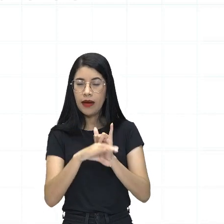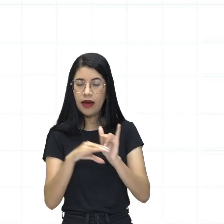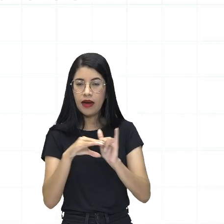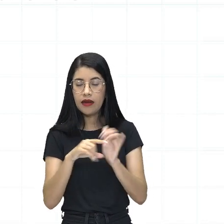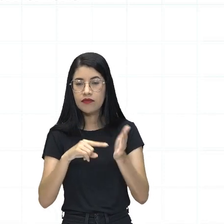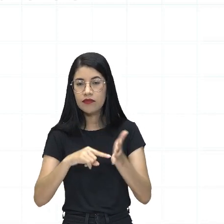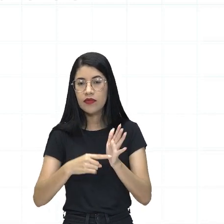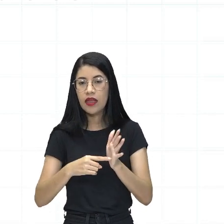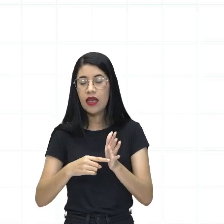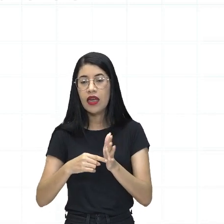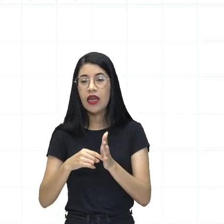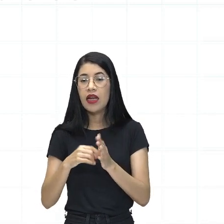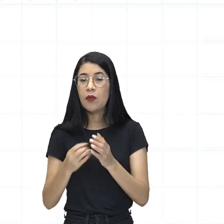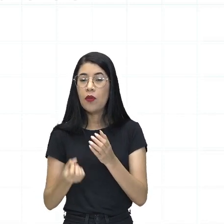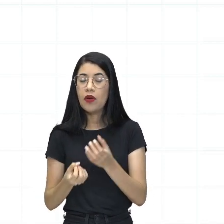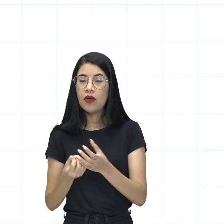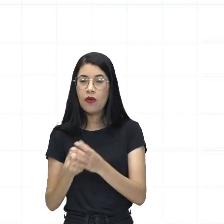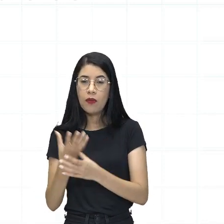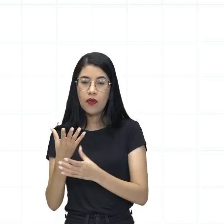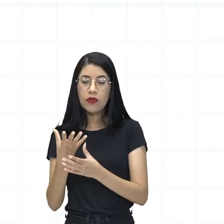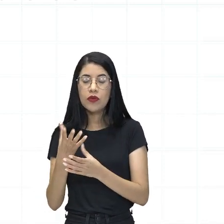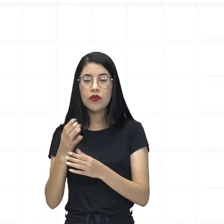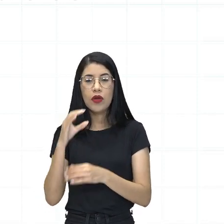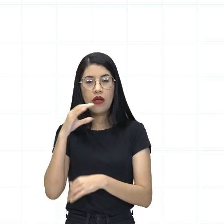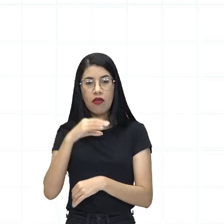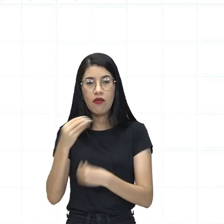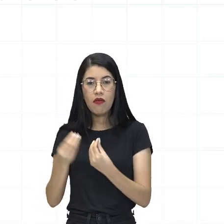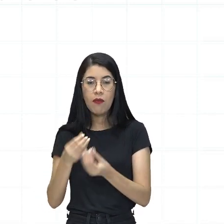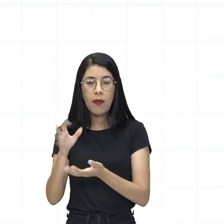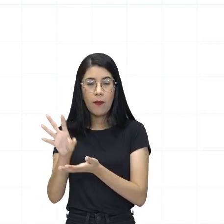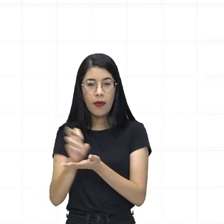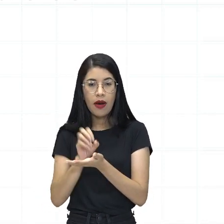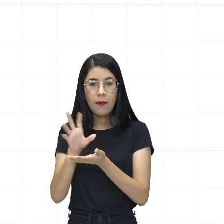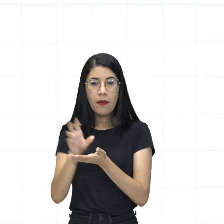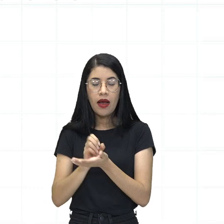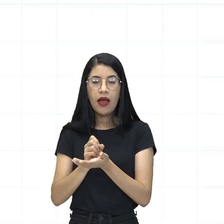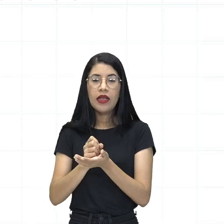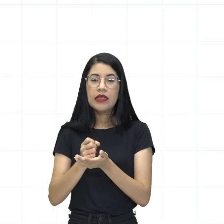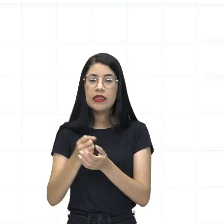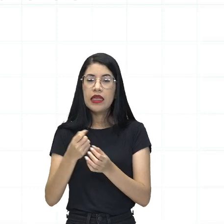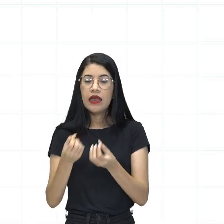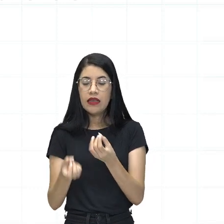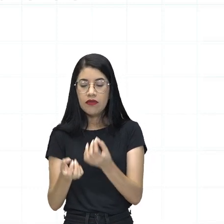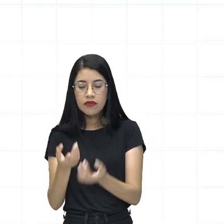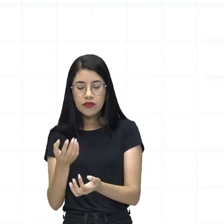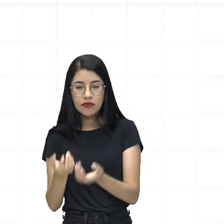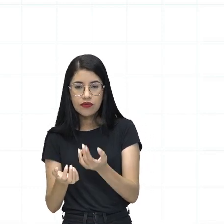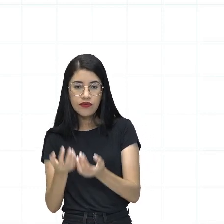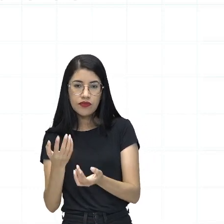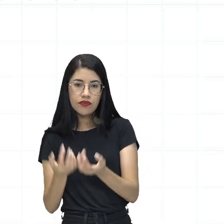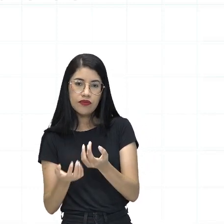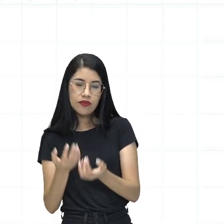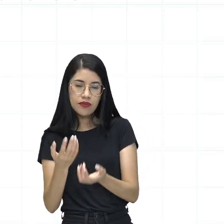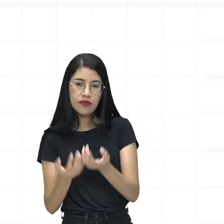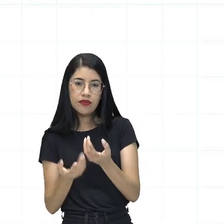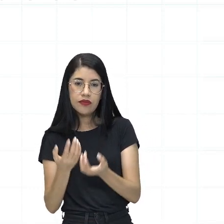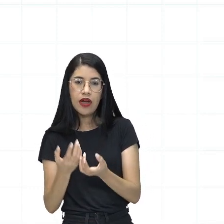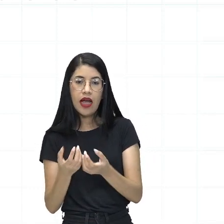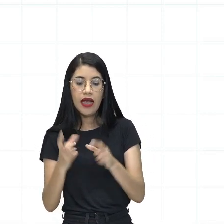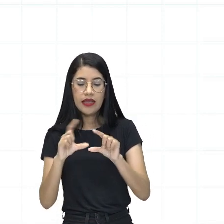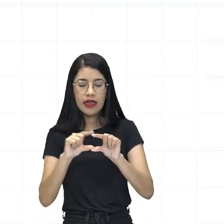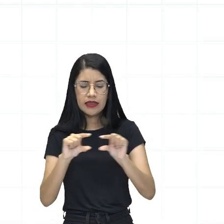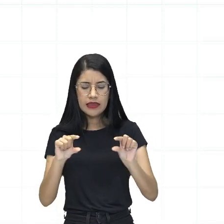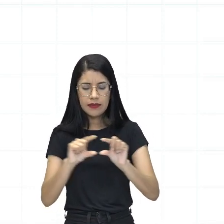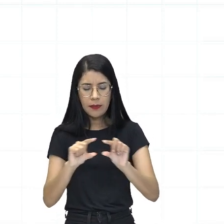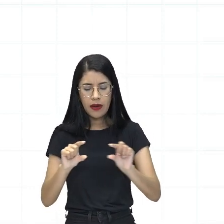a partir da queima de uma mistura de combustível e ar, que é periodicamente injetado ali no interior de